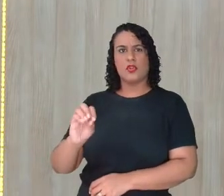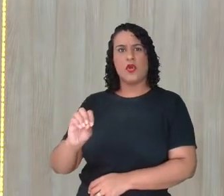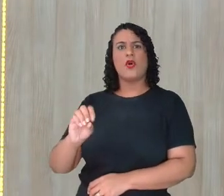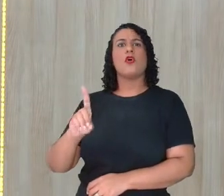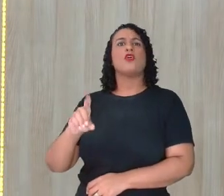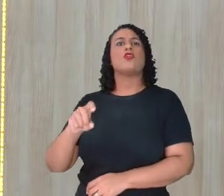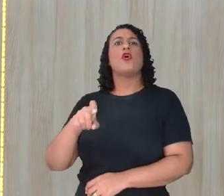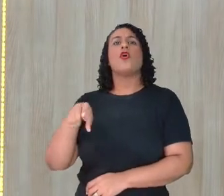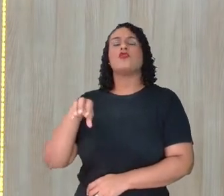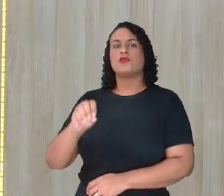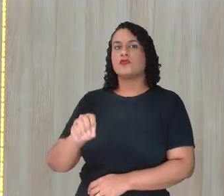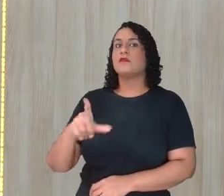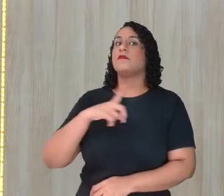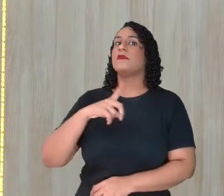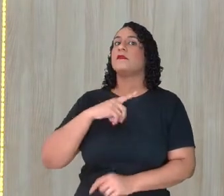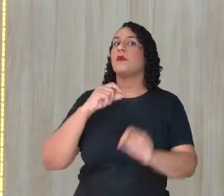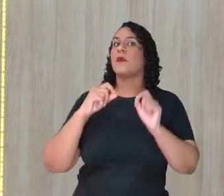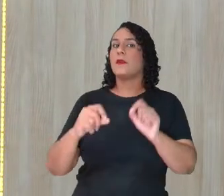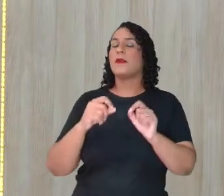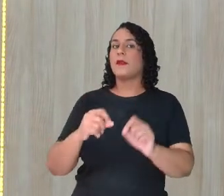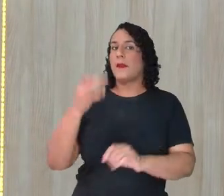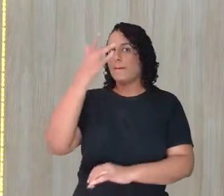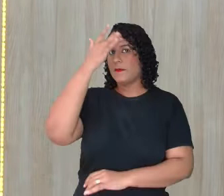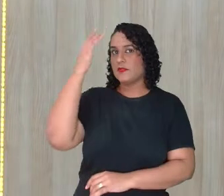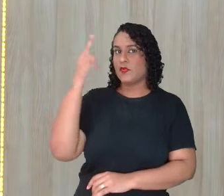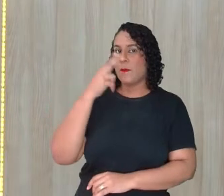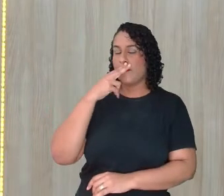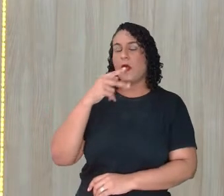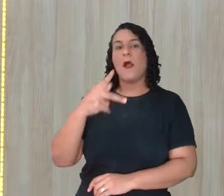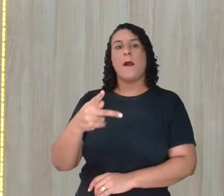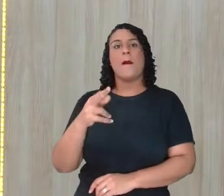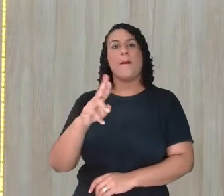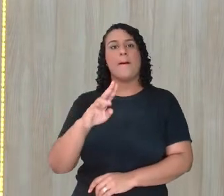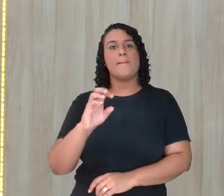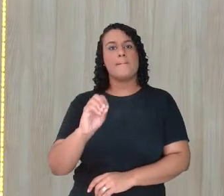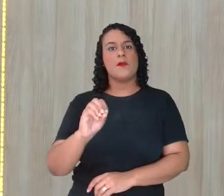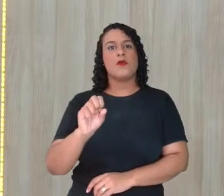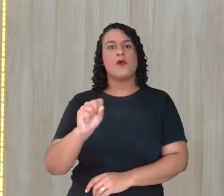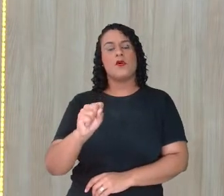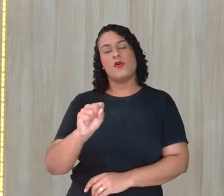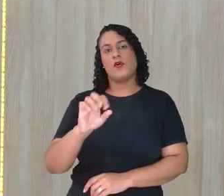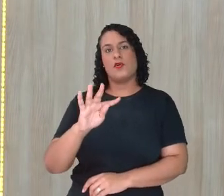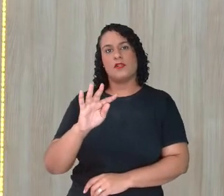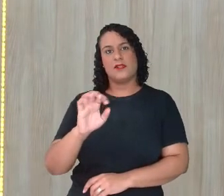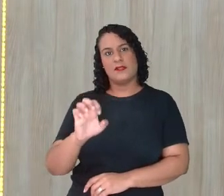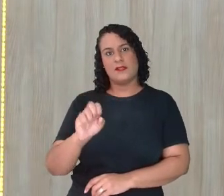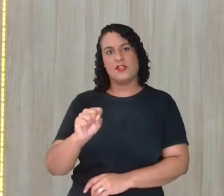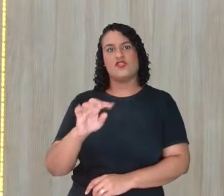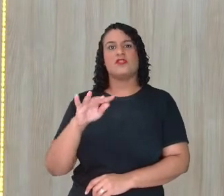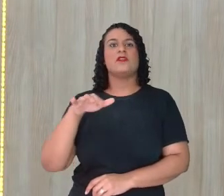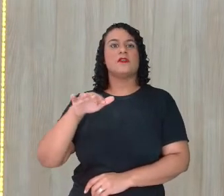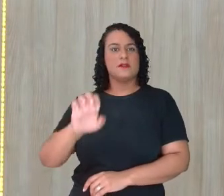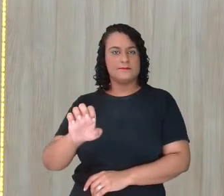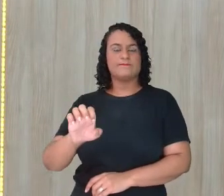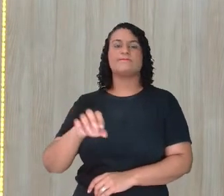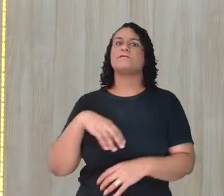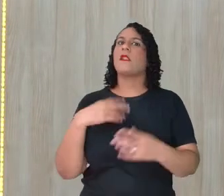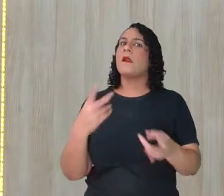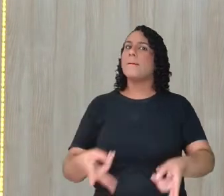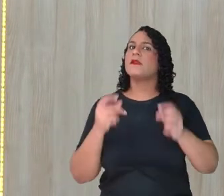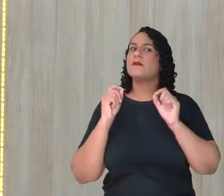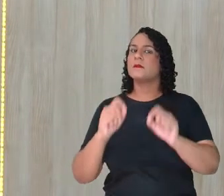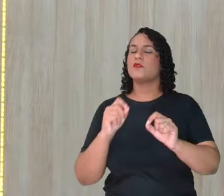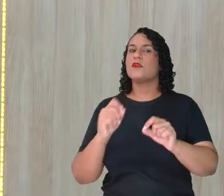Agora a gente vai ter os chamados cristãos protestantes, né? Que a gente vai ver que o protestantismo ele